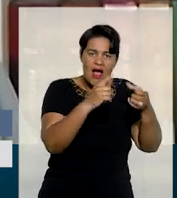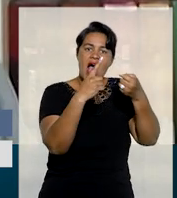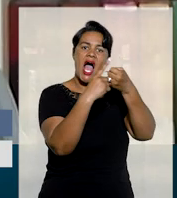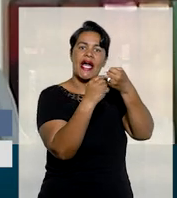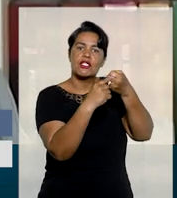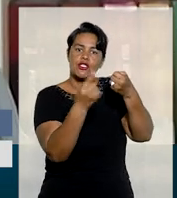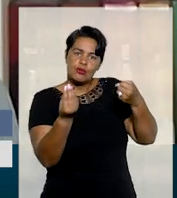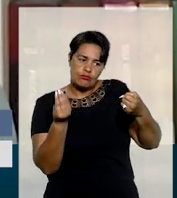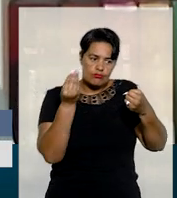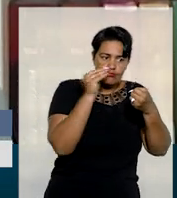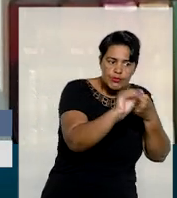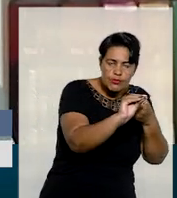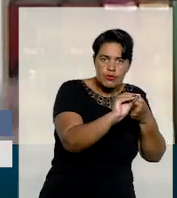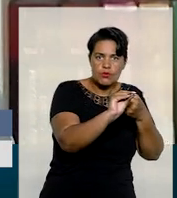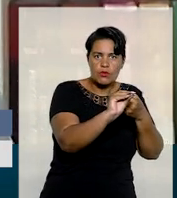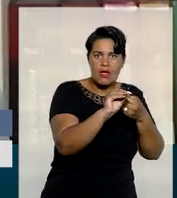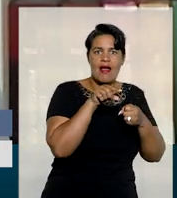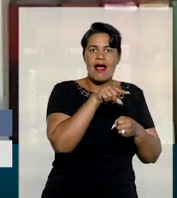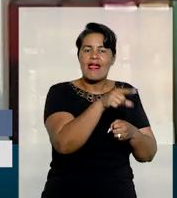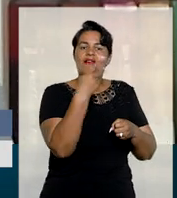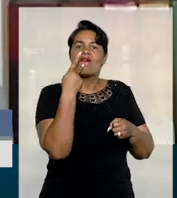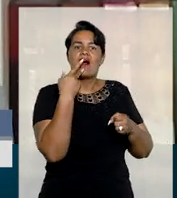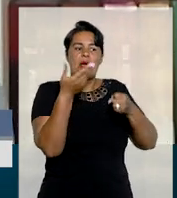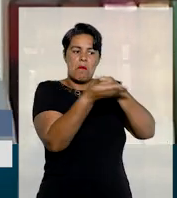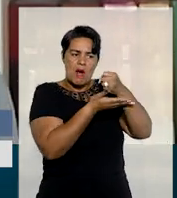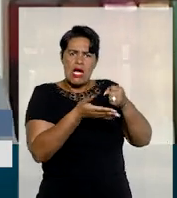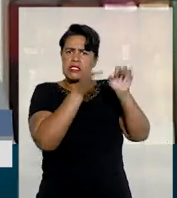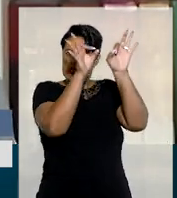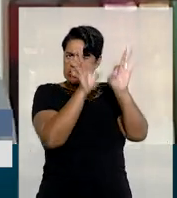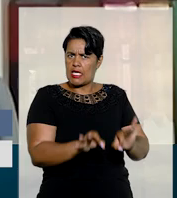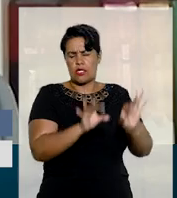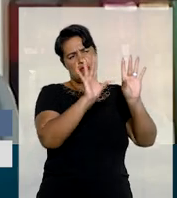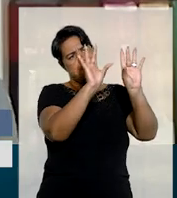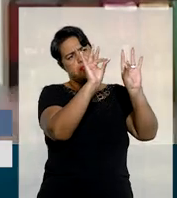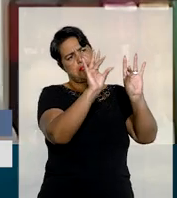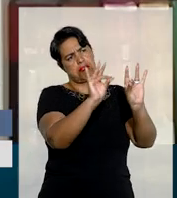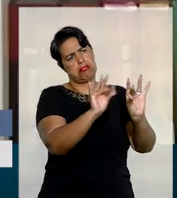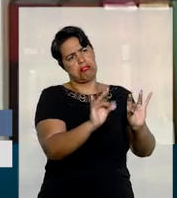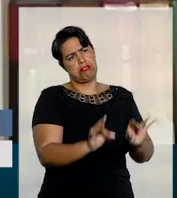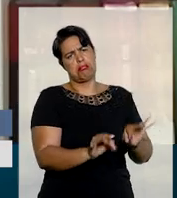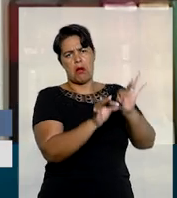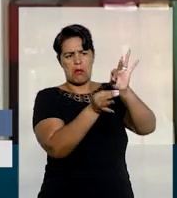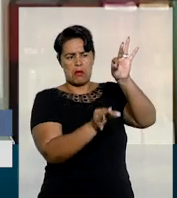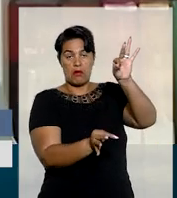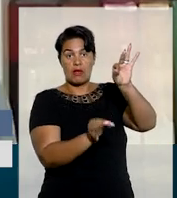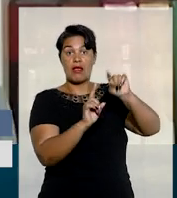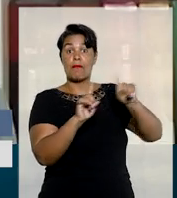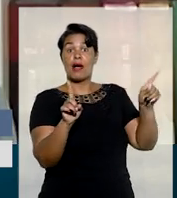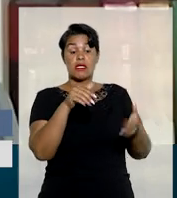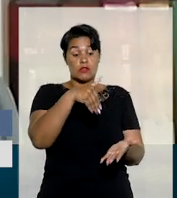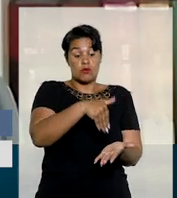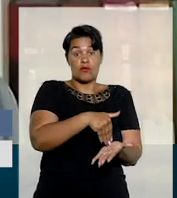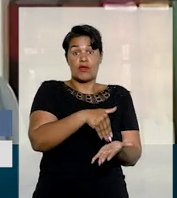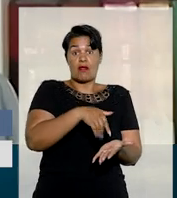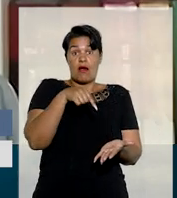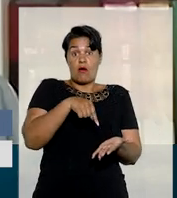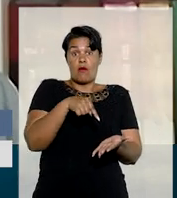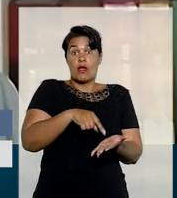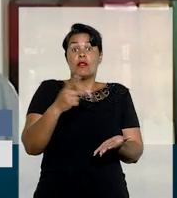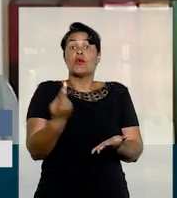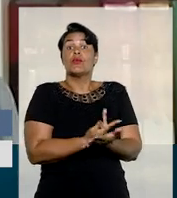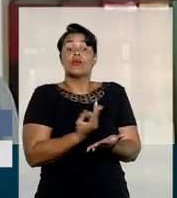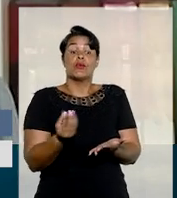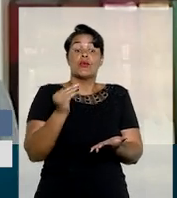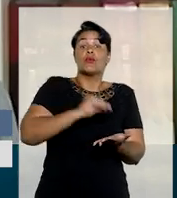menciona a disposição legal de forma correta, aplica o direito de forma correta, mas menciona um